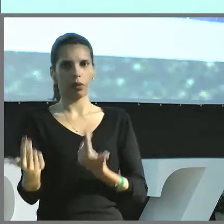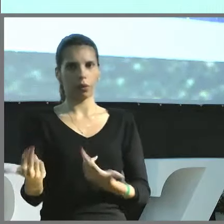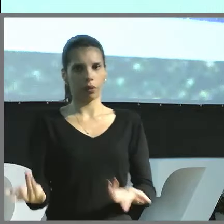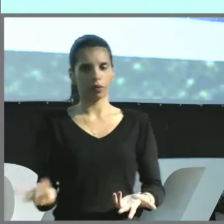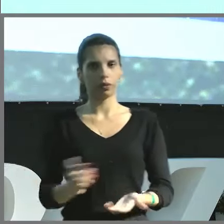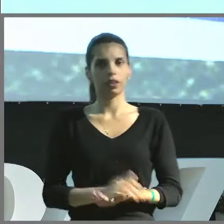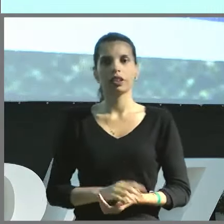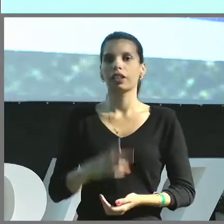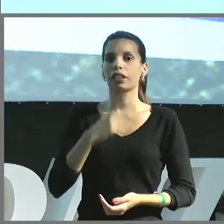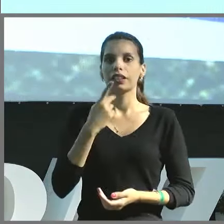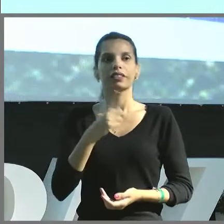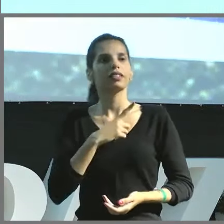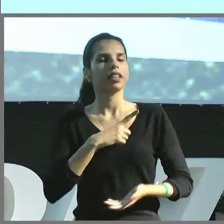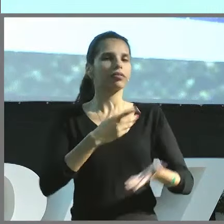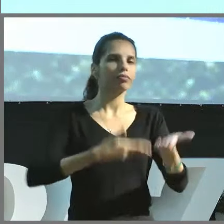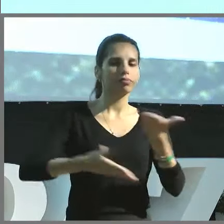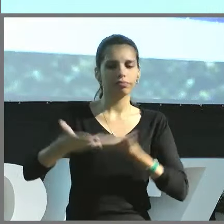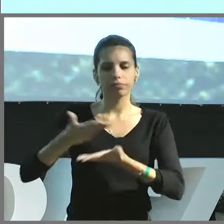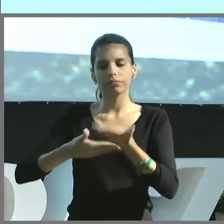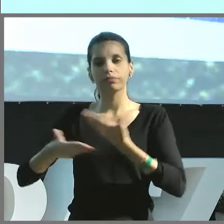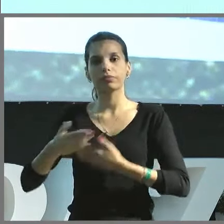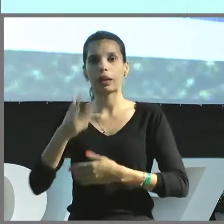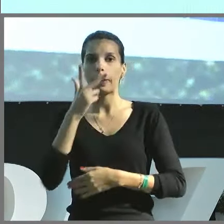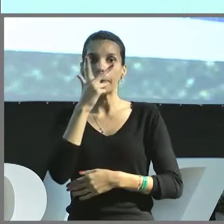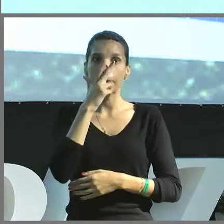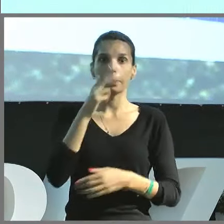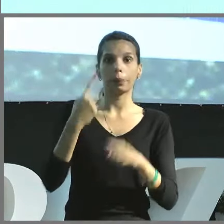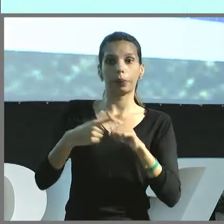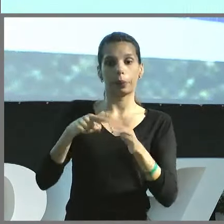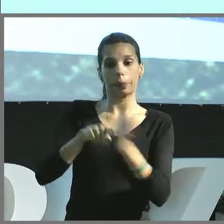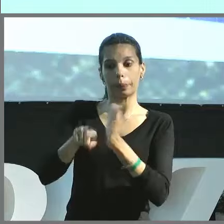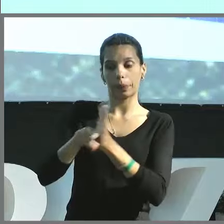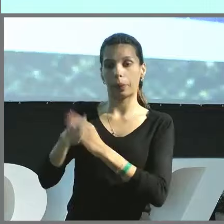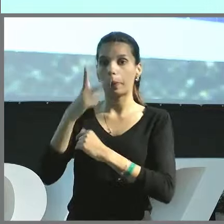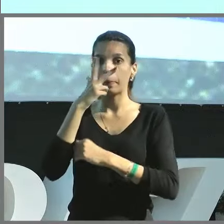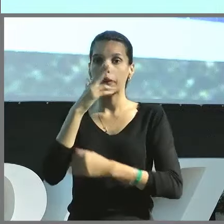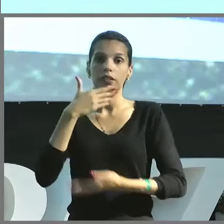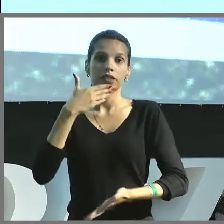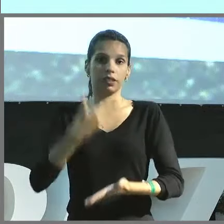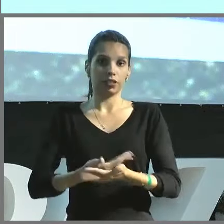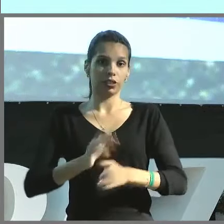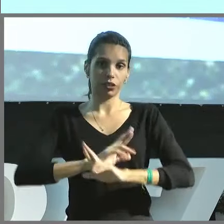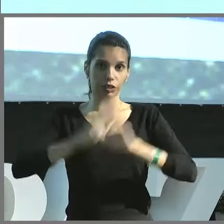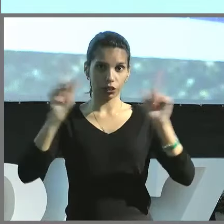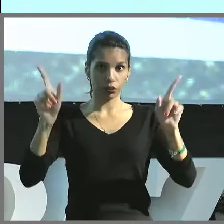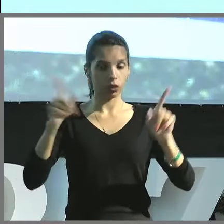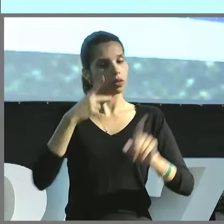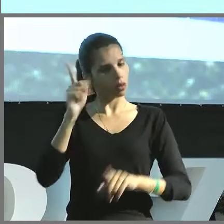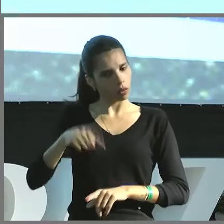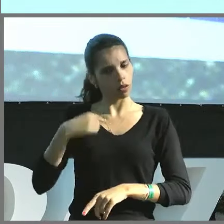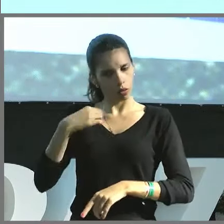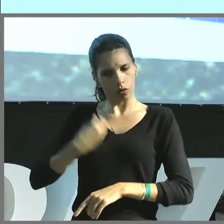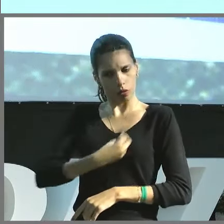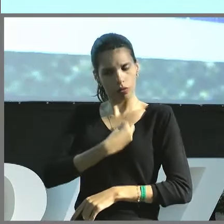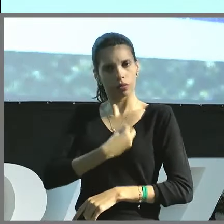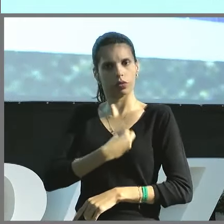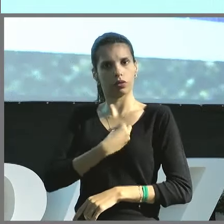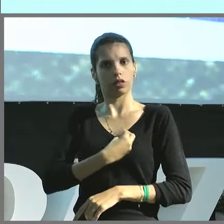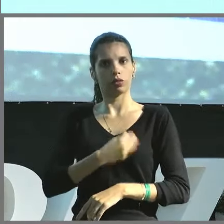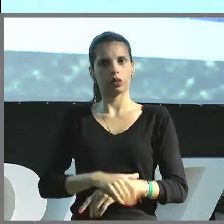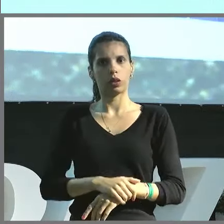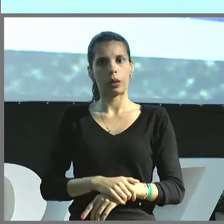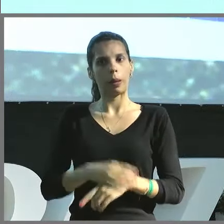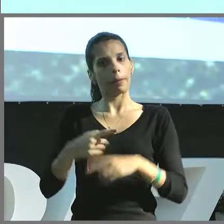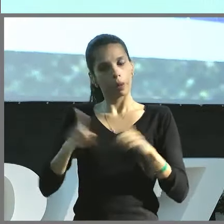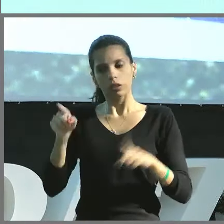Eu estou um tempo sem pegar sol, eu acho que ele ficou meio impressionado comigo. Eu disse, sou vivo,